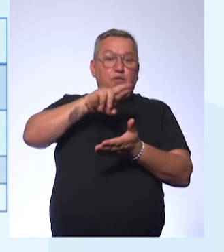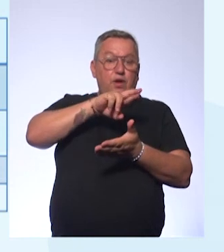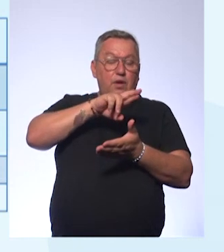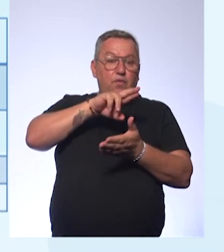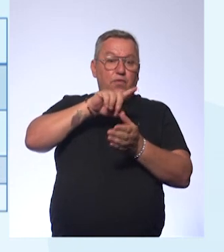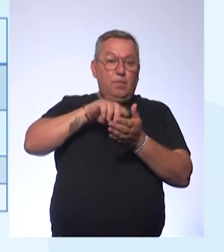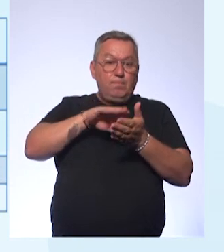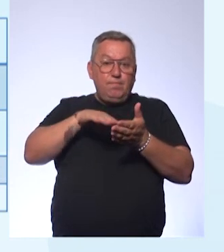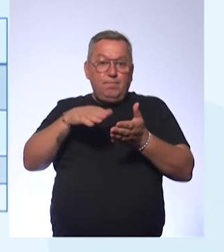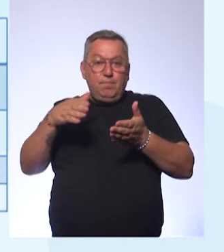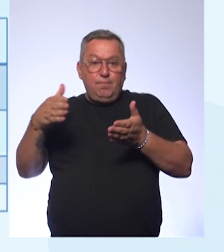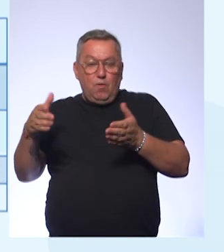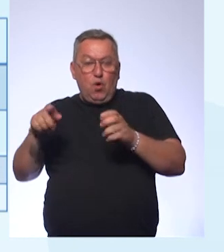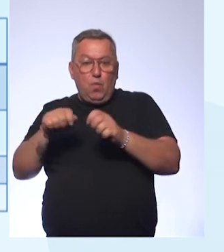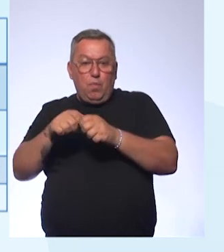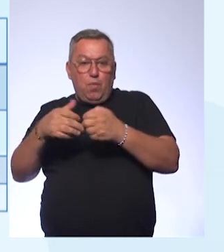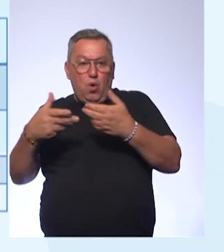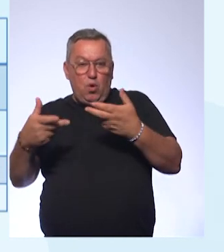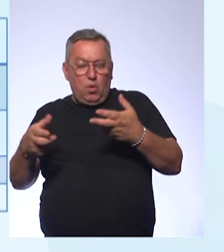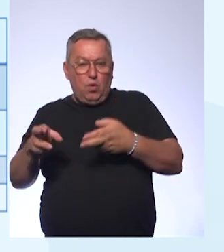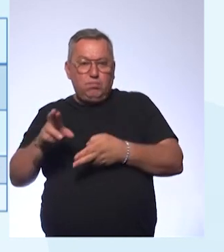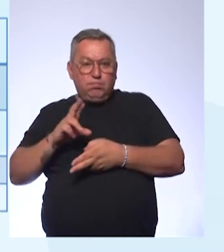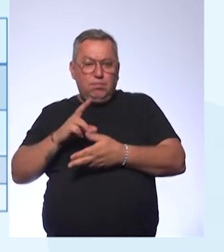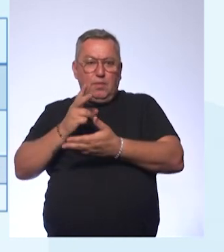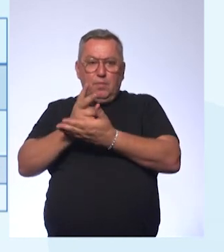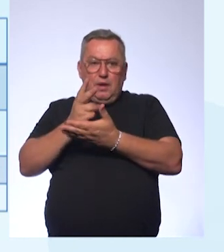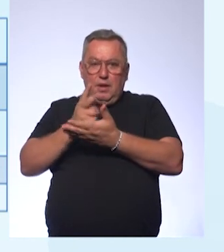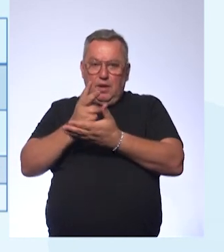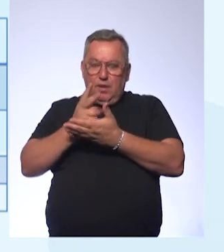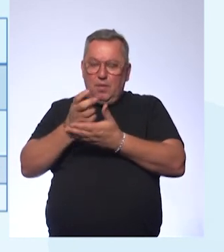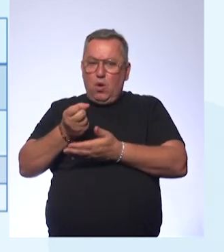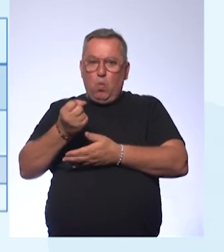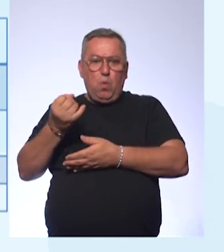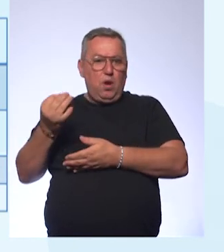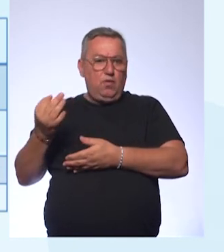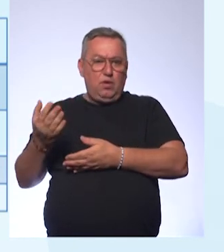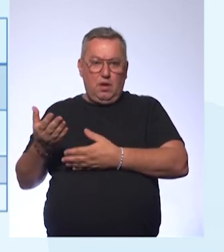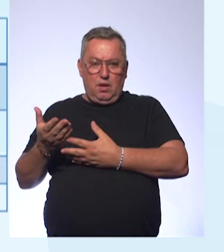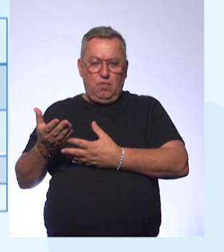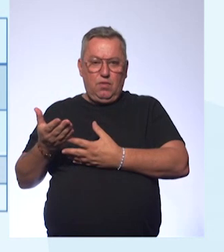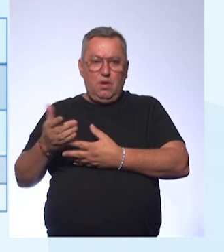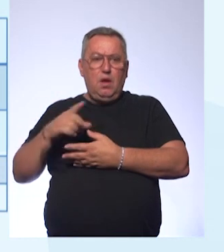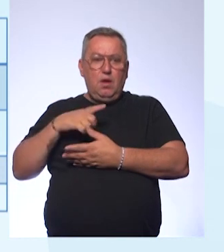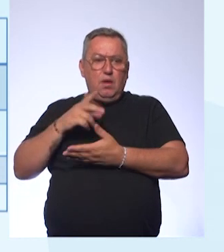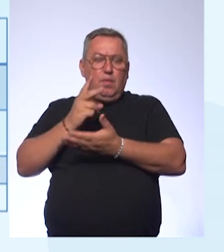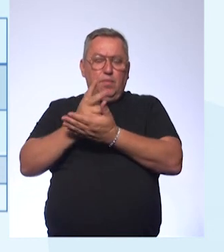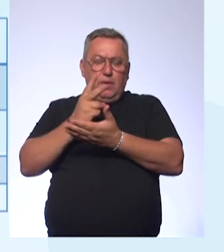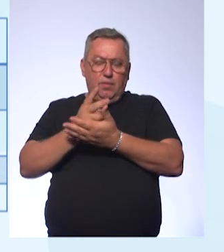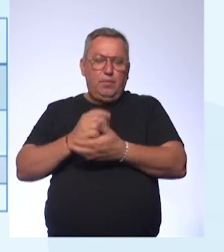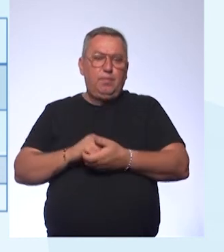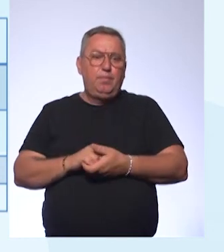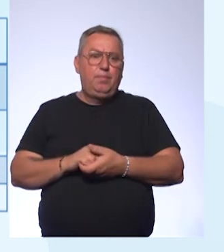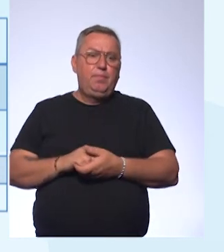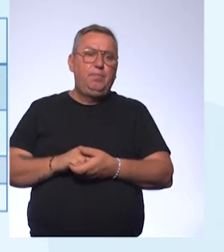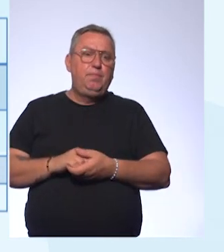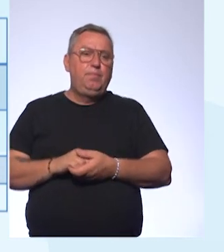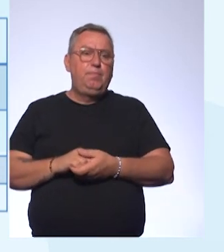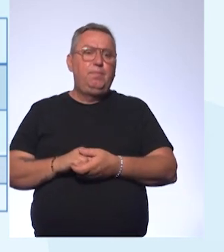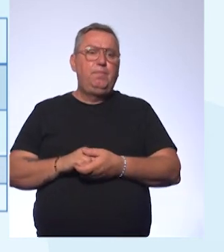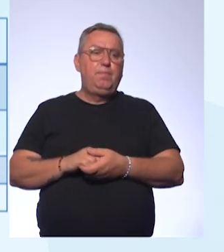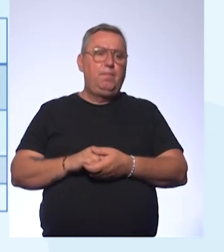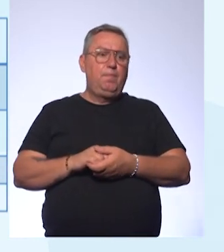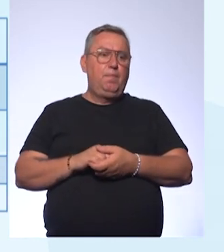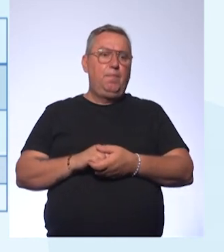do lado dos produtos tem que ser a mesma quantidade, ou tem que ter a mesma quantidade. Ok?